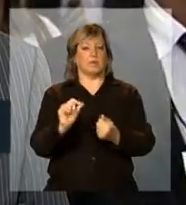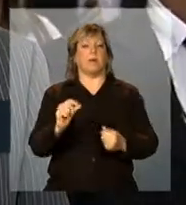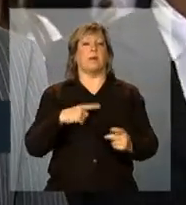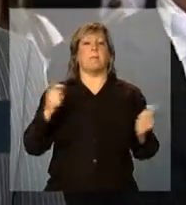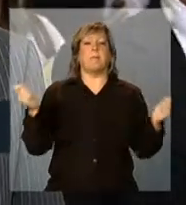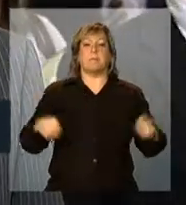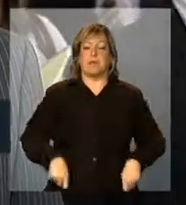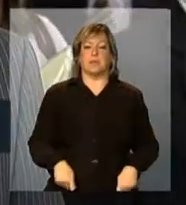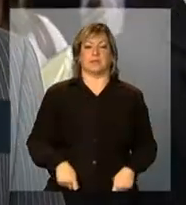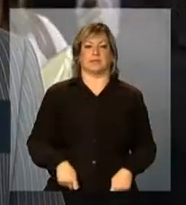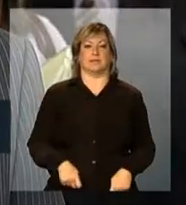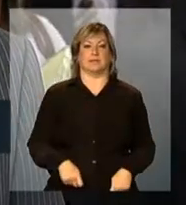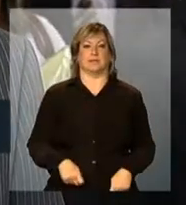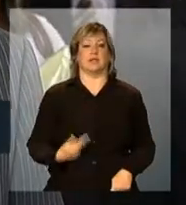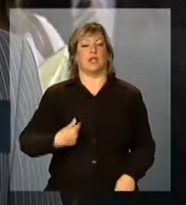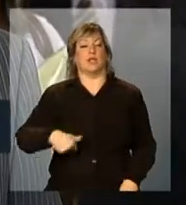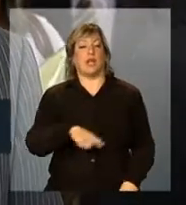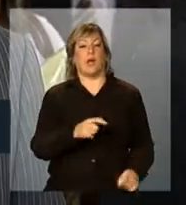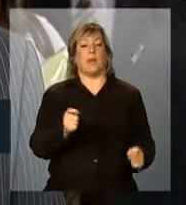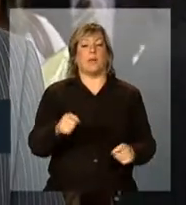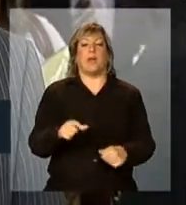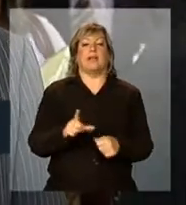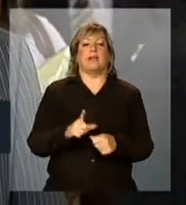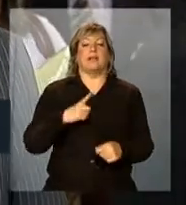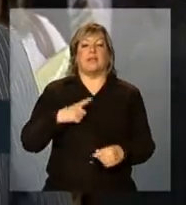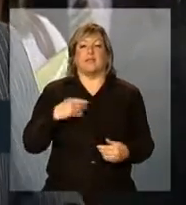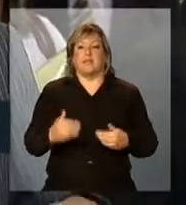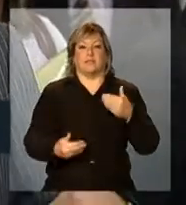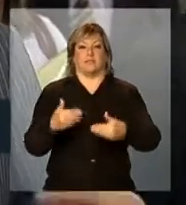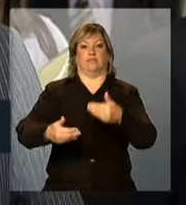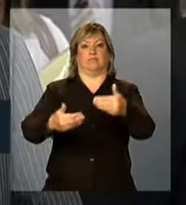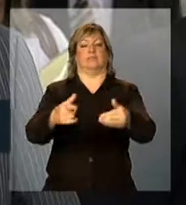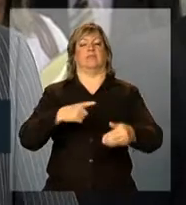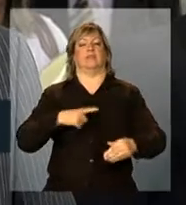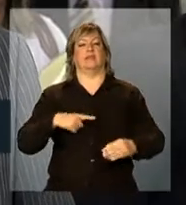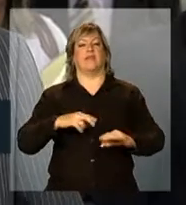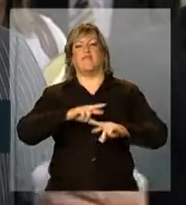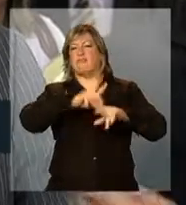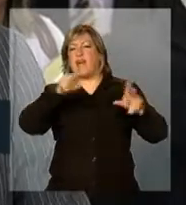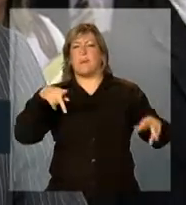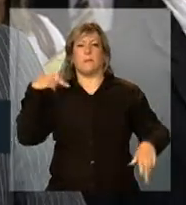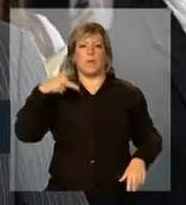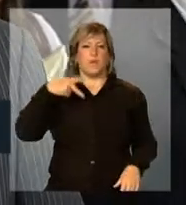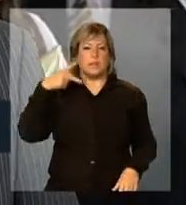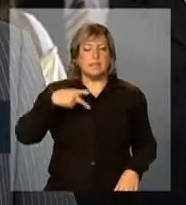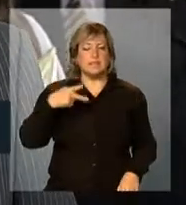possibilitaram que nós pudéssemos avançar em várias políticas,